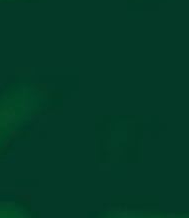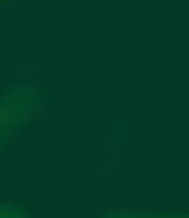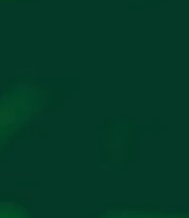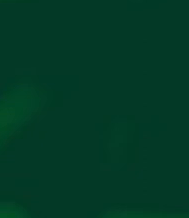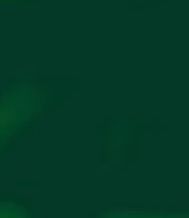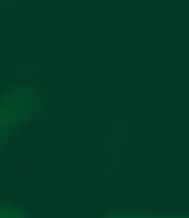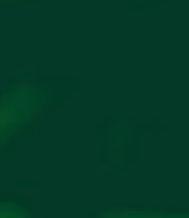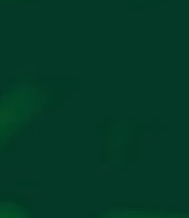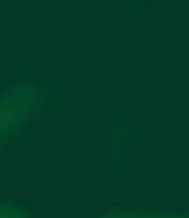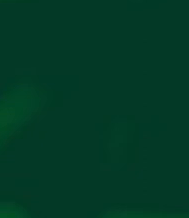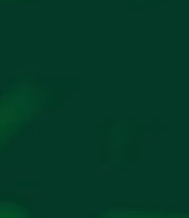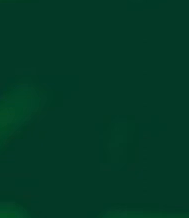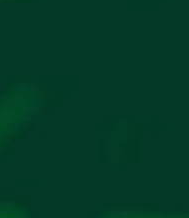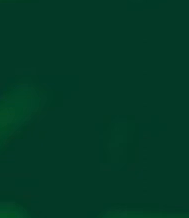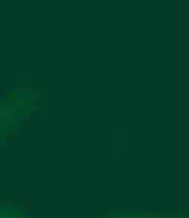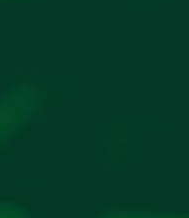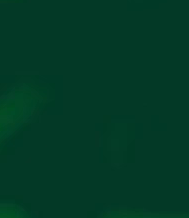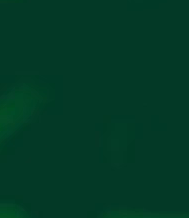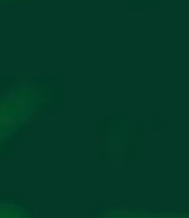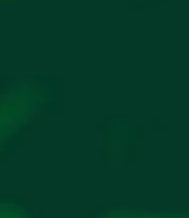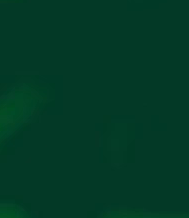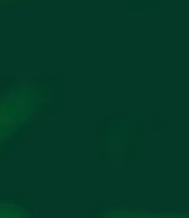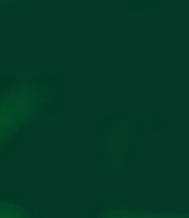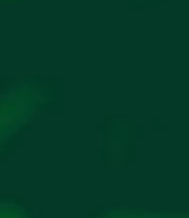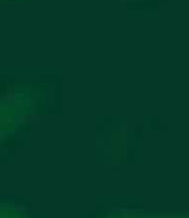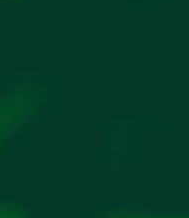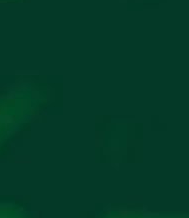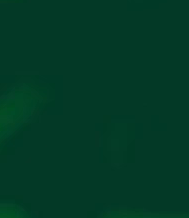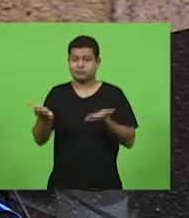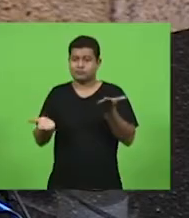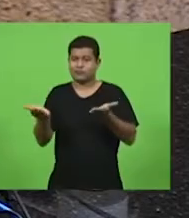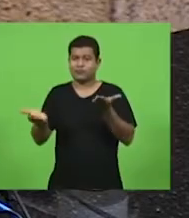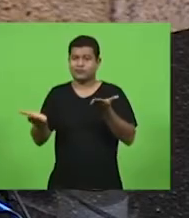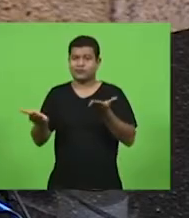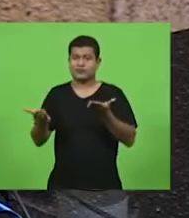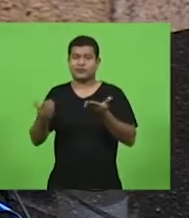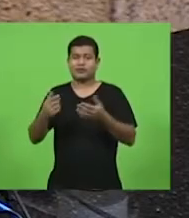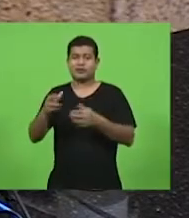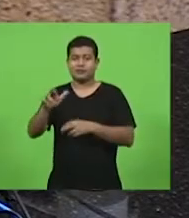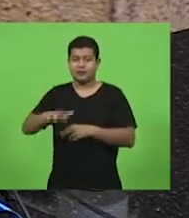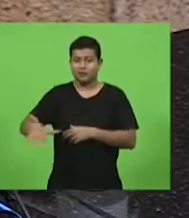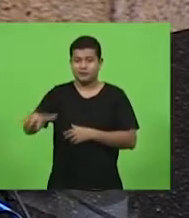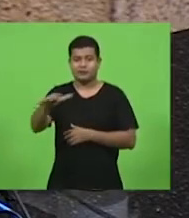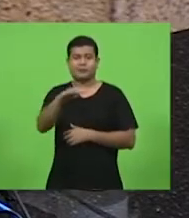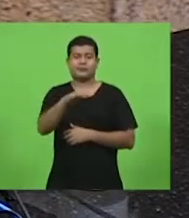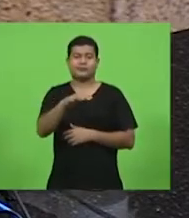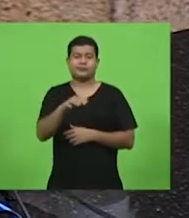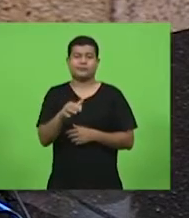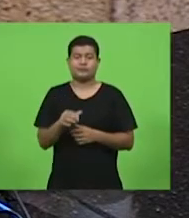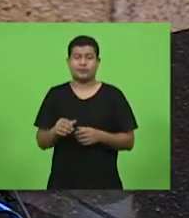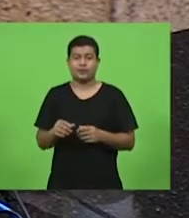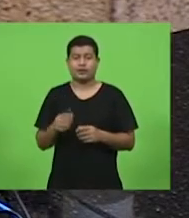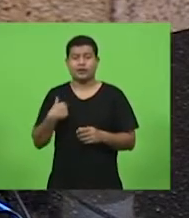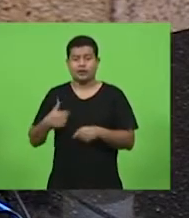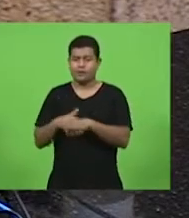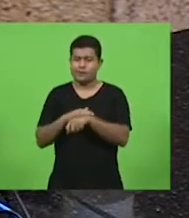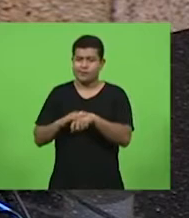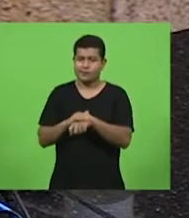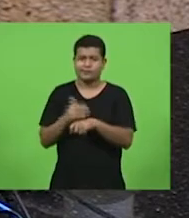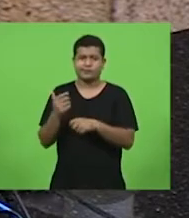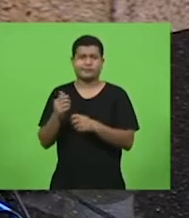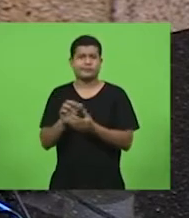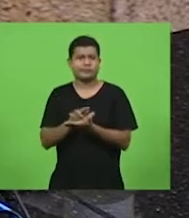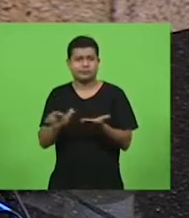homens, enquanto a região de Joinville apenas 26. Entre conversas com demais deputados